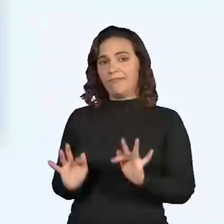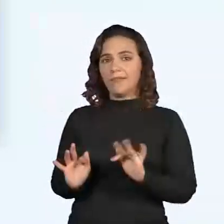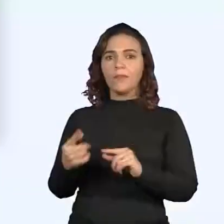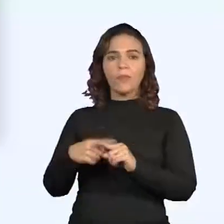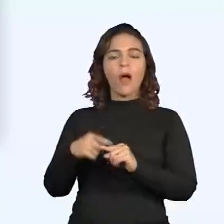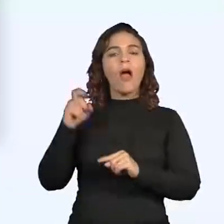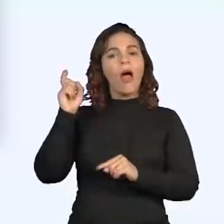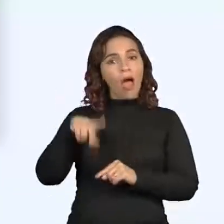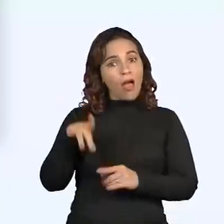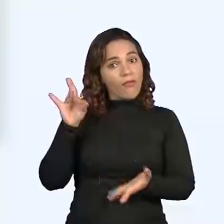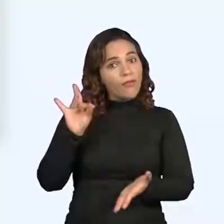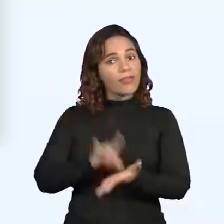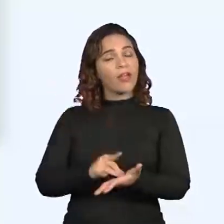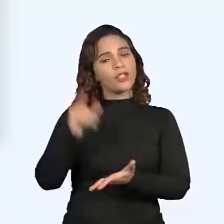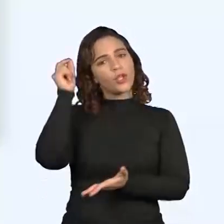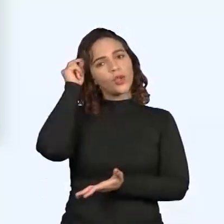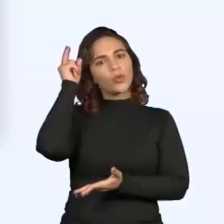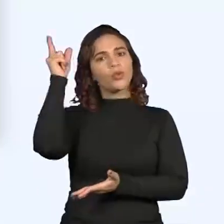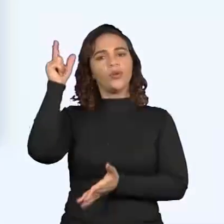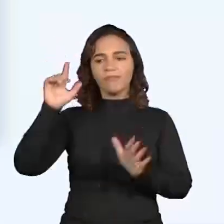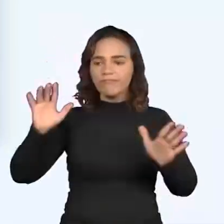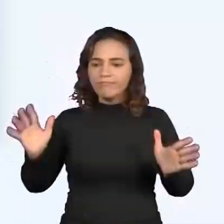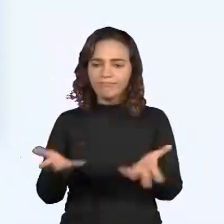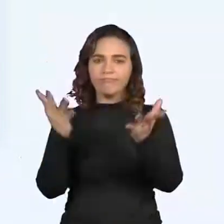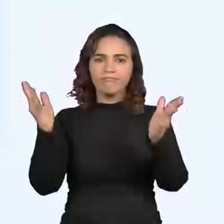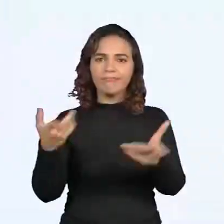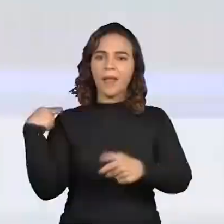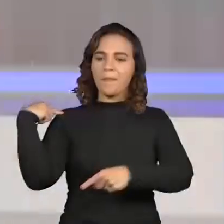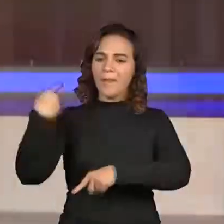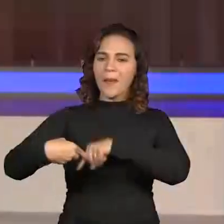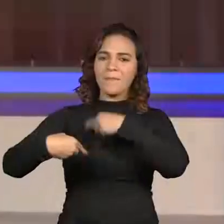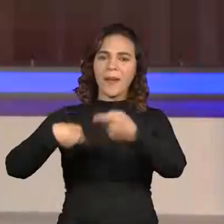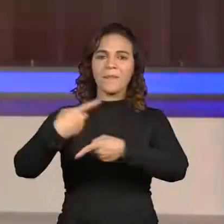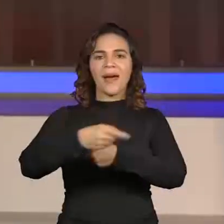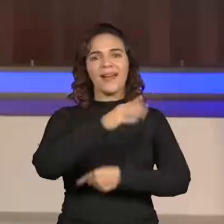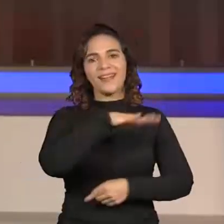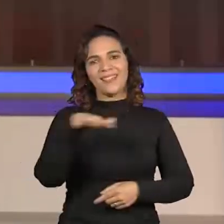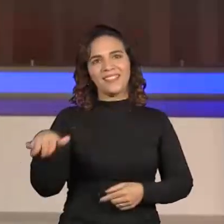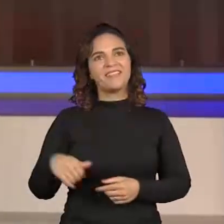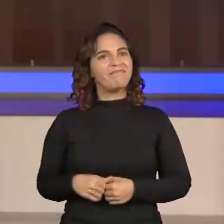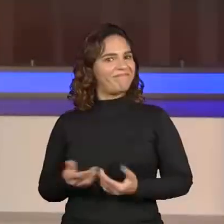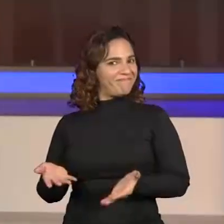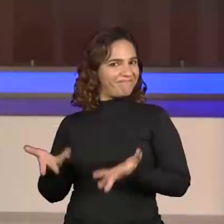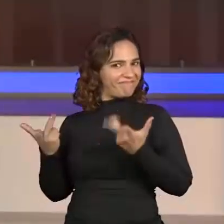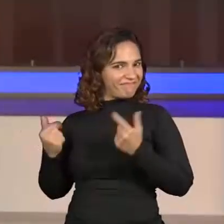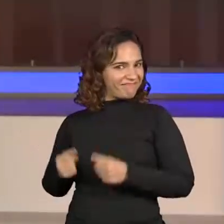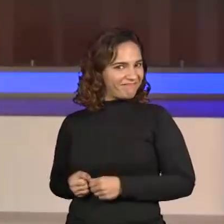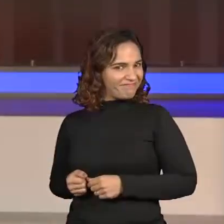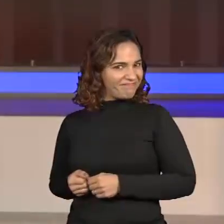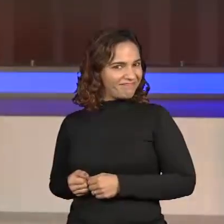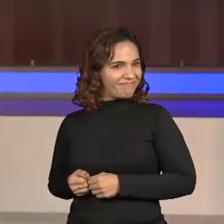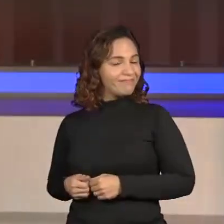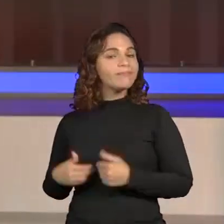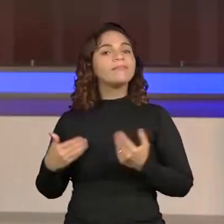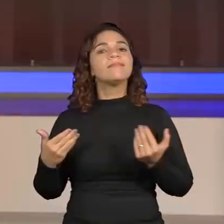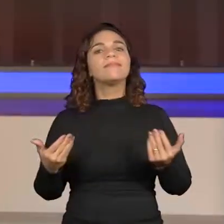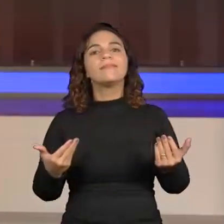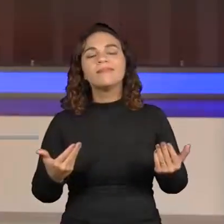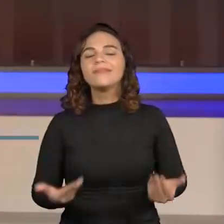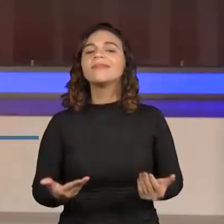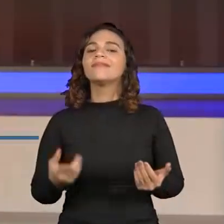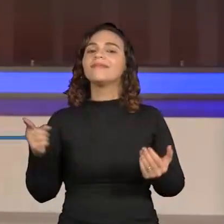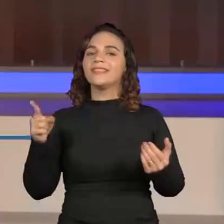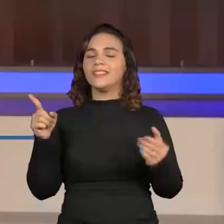um resgate da nossa cultura que estamos repassando para esses alunos. Show, hein? Olha, encerra-se